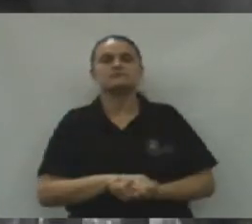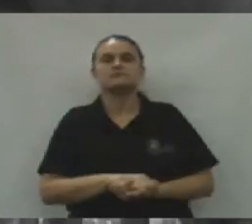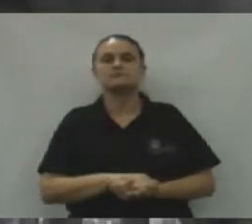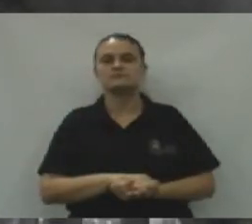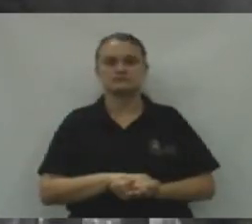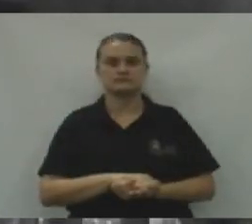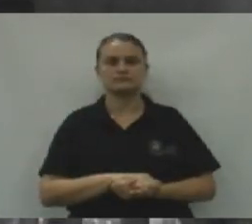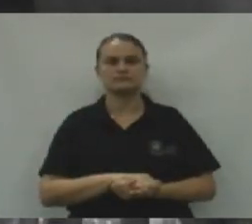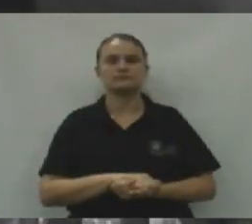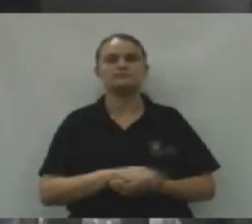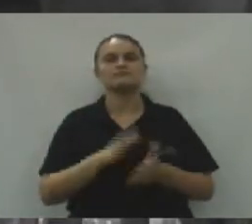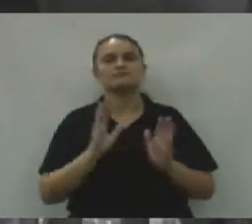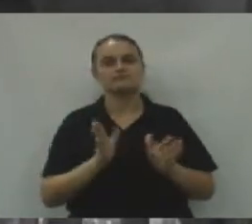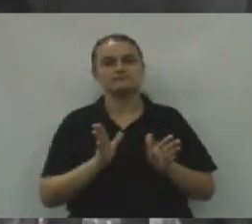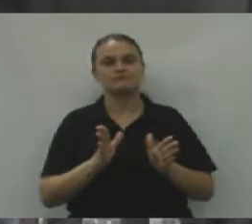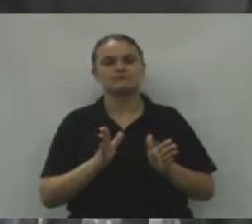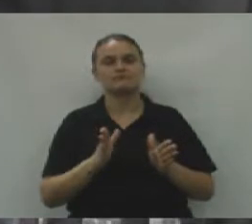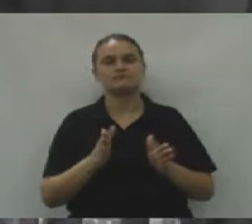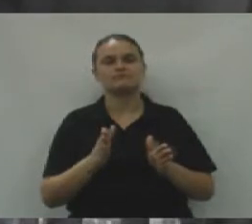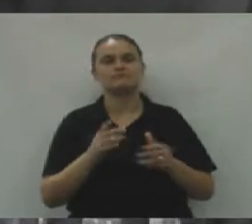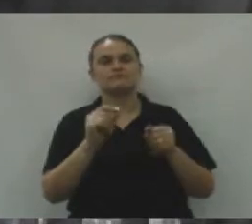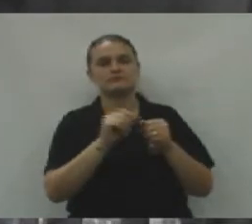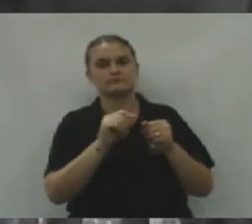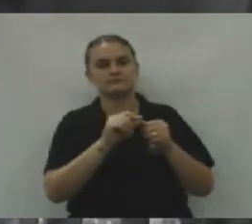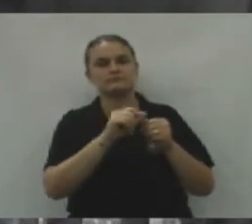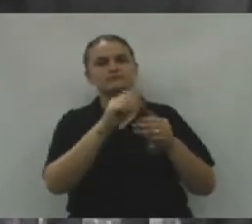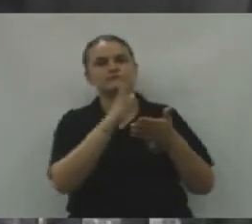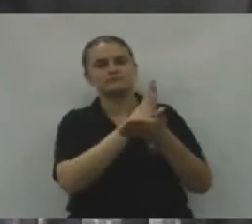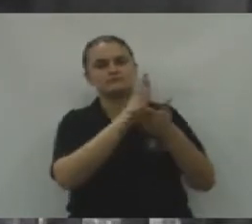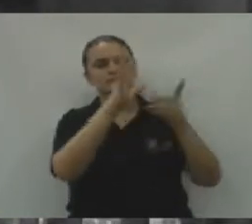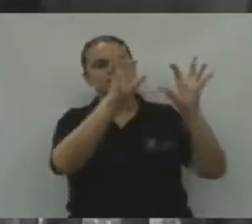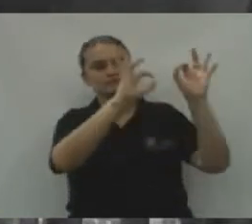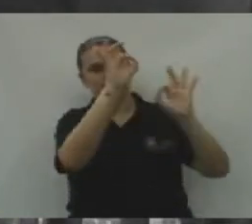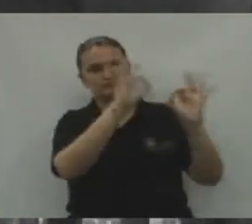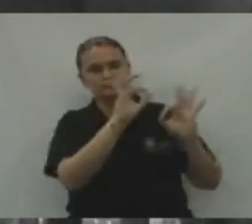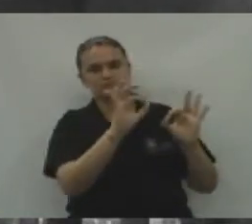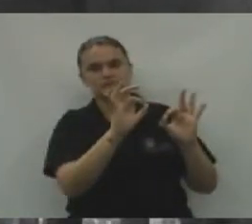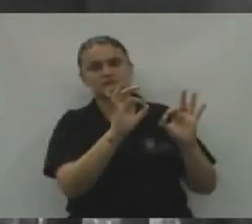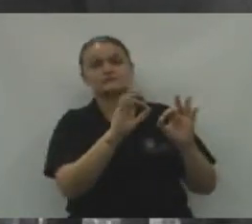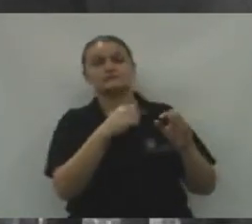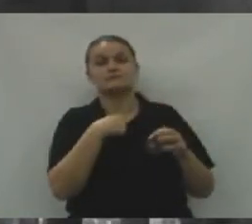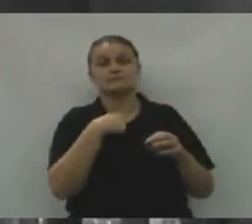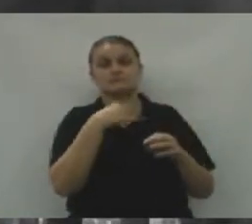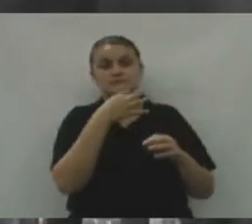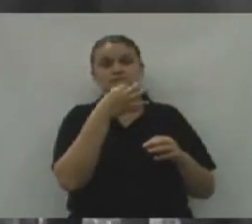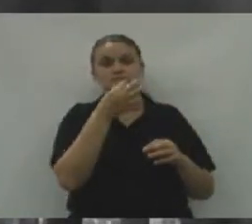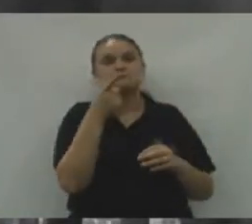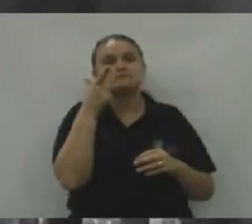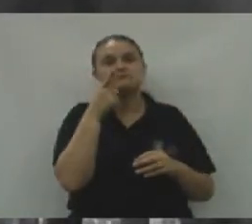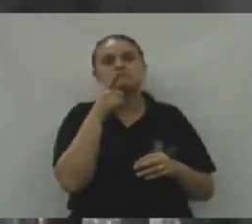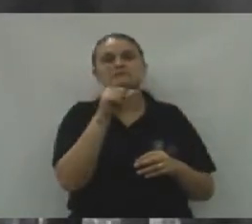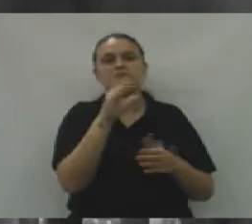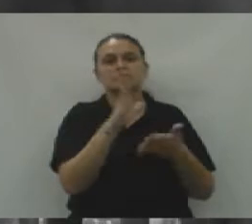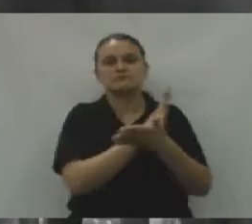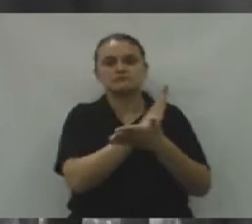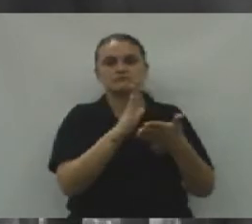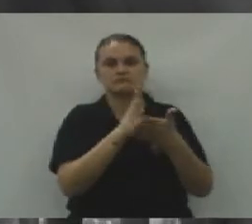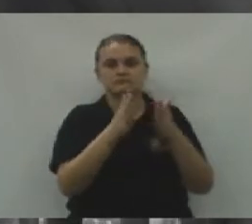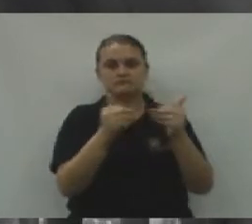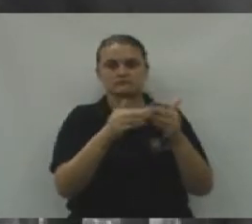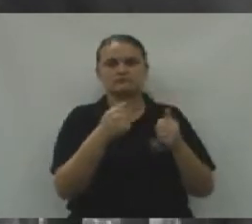estava atrás, já está sendo feito as reformas ali. Então, eu acho que eu logrei êxito em alguns